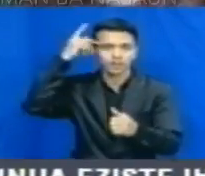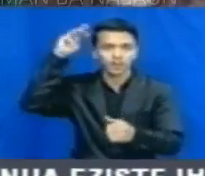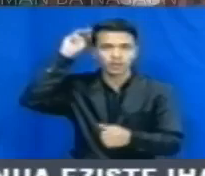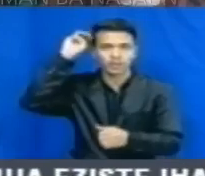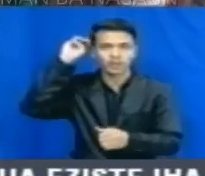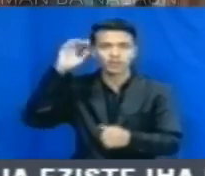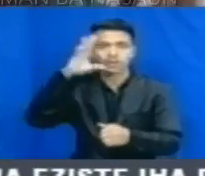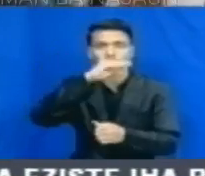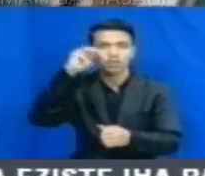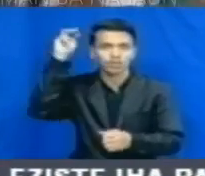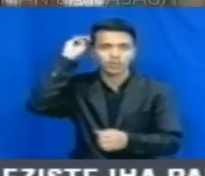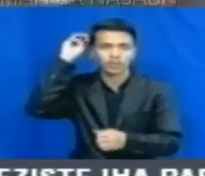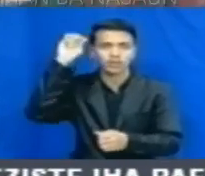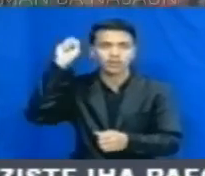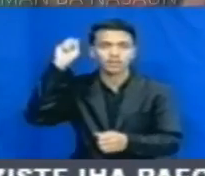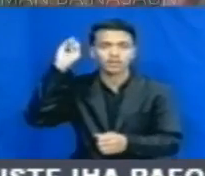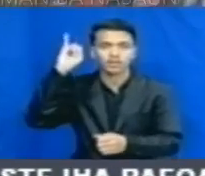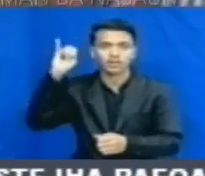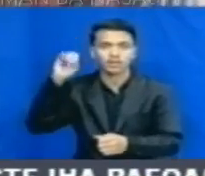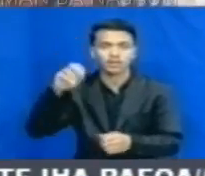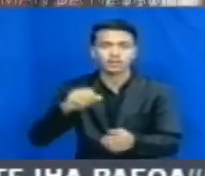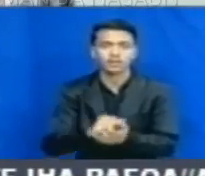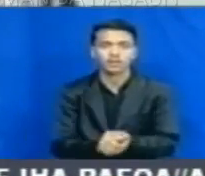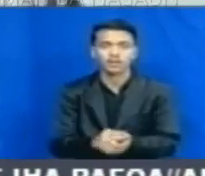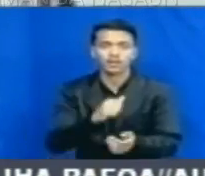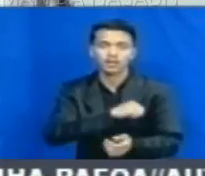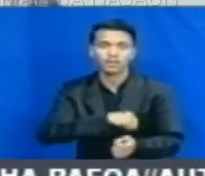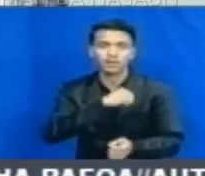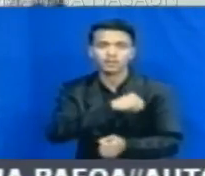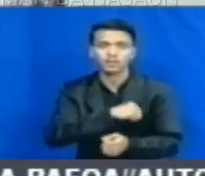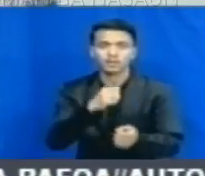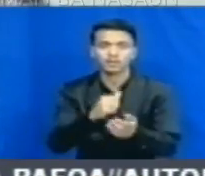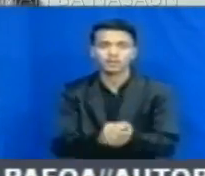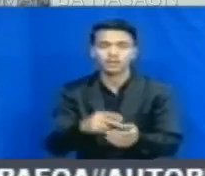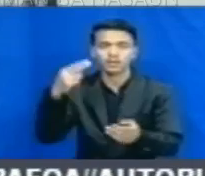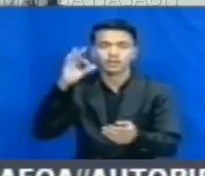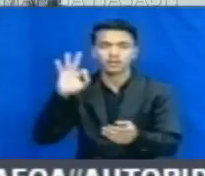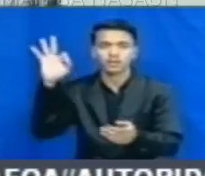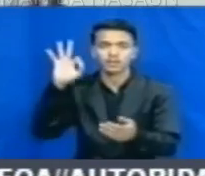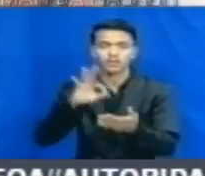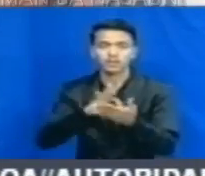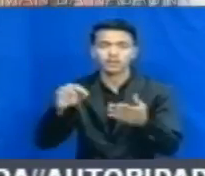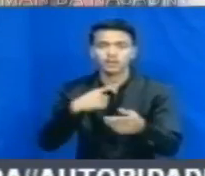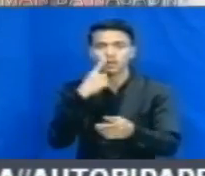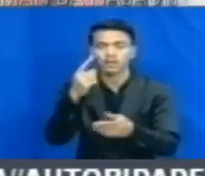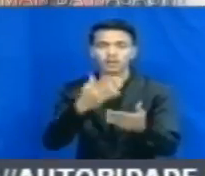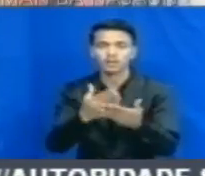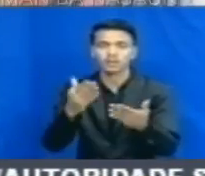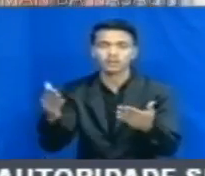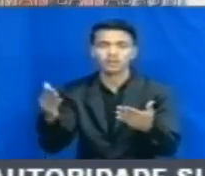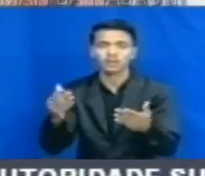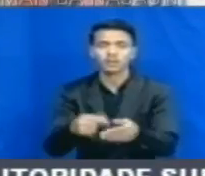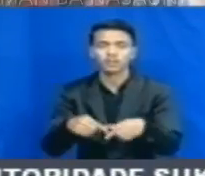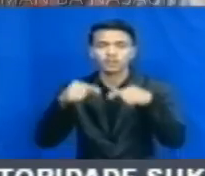Vice-primeira-ministra no Ministra Solidariedade Social na Inclusão, Armanda Berta dos Santos, sexta-feira na RTTN, facilidade